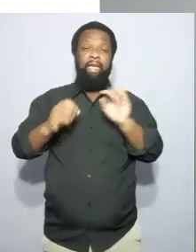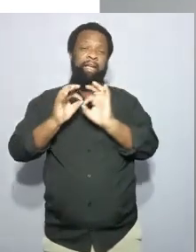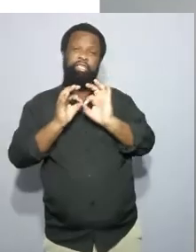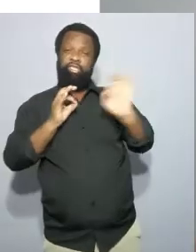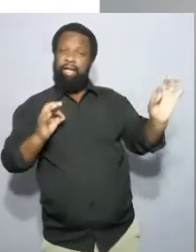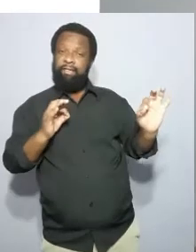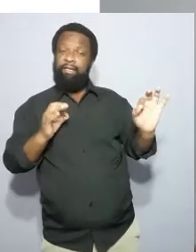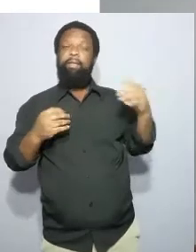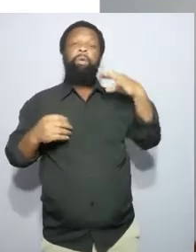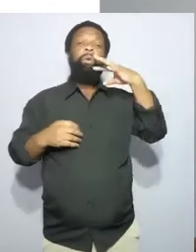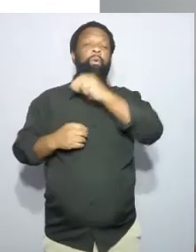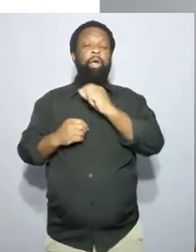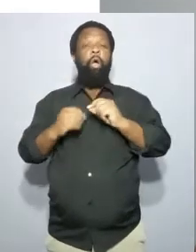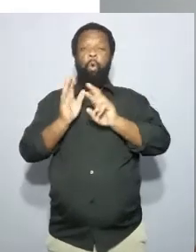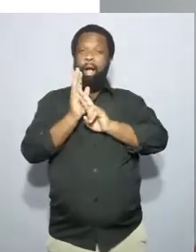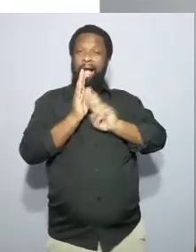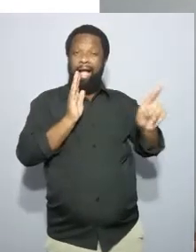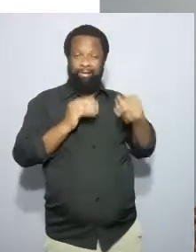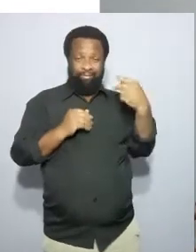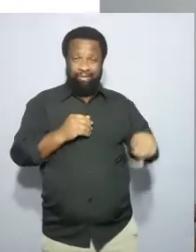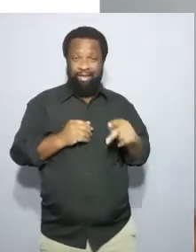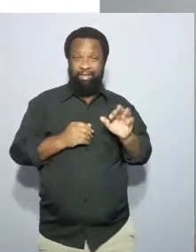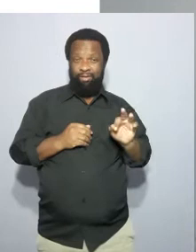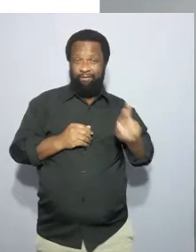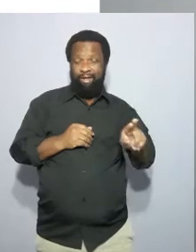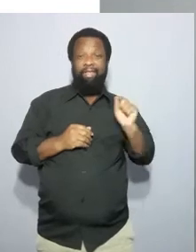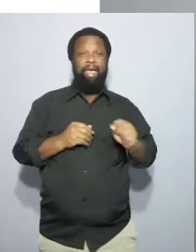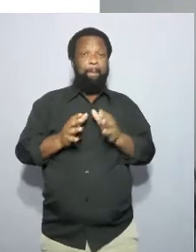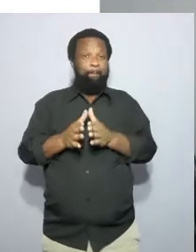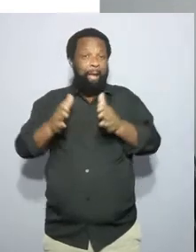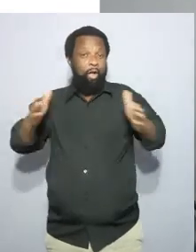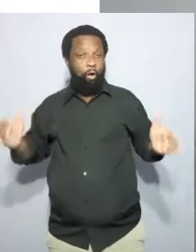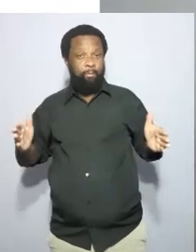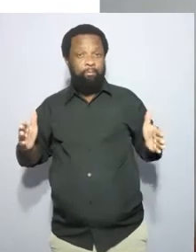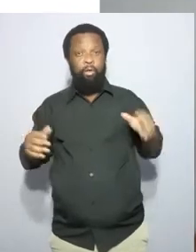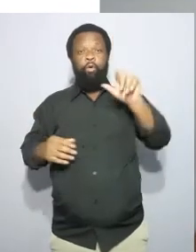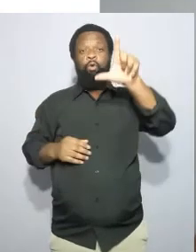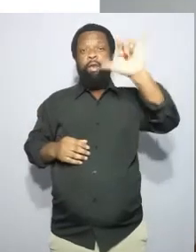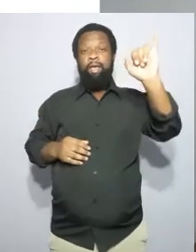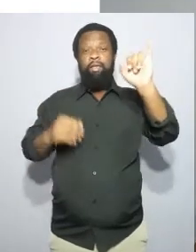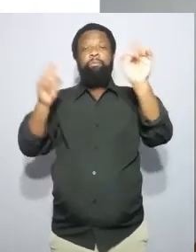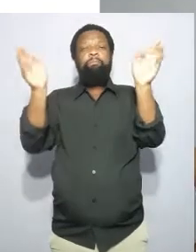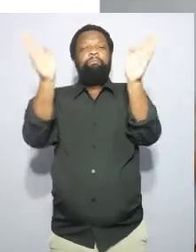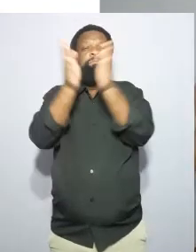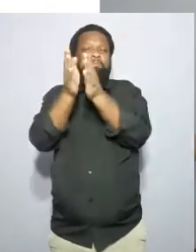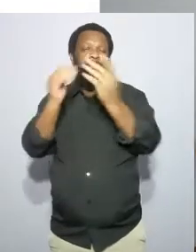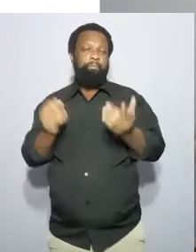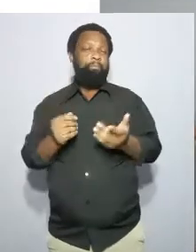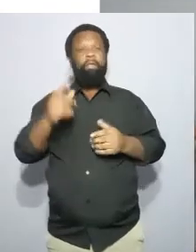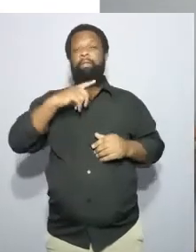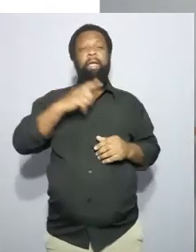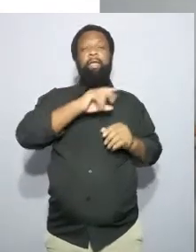claro que o raio do franço é muito maior do que o raio do lítio. Então, isso, pessoal. Isso vai